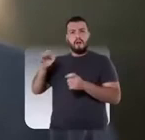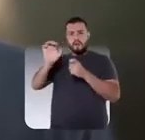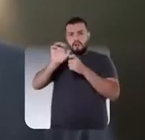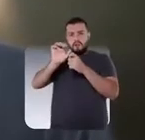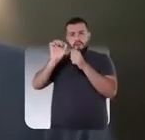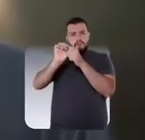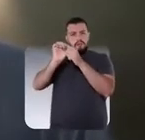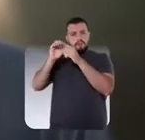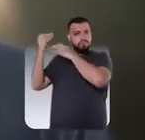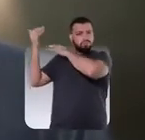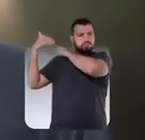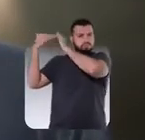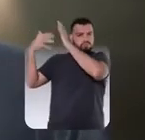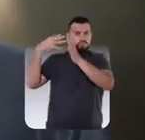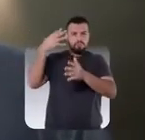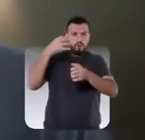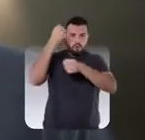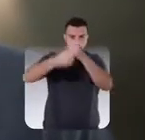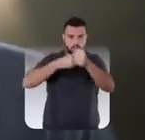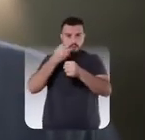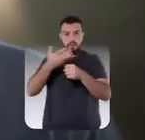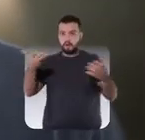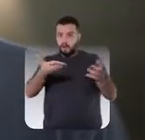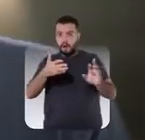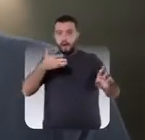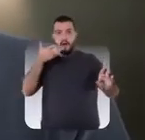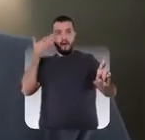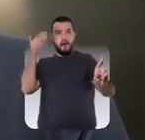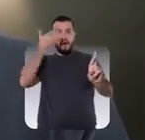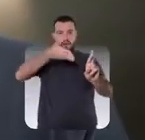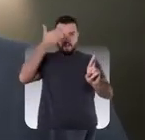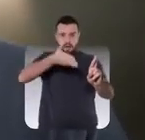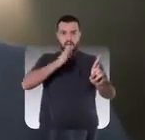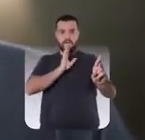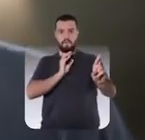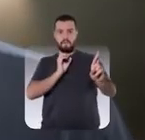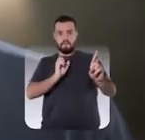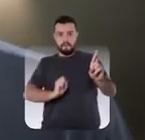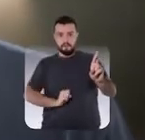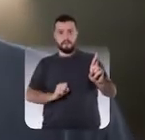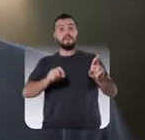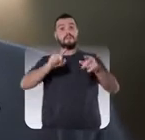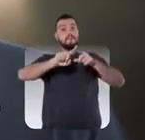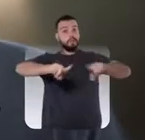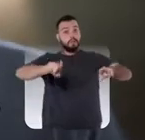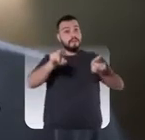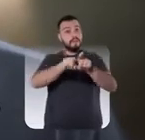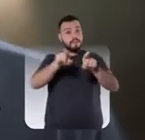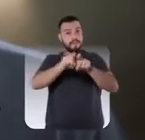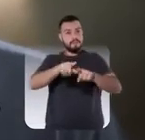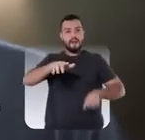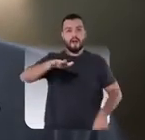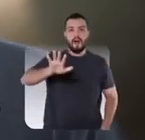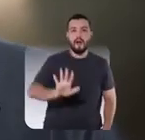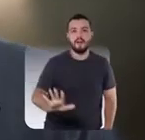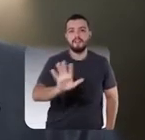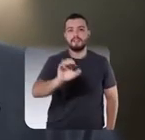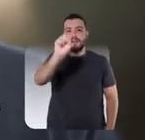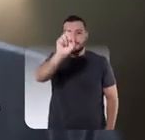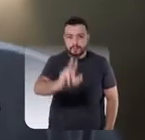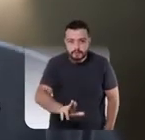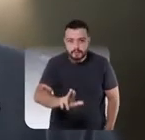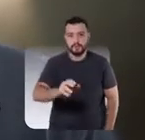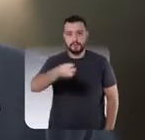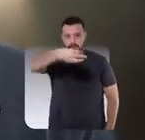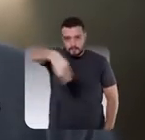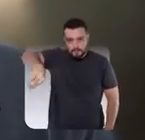dele. É gratificante ele chegar agora como uma referência, não só para Balsas, mas para toda a região, do trabalho inovador, do trabalho